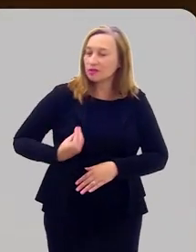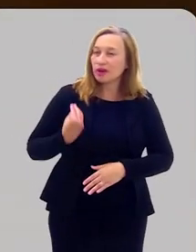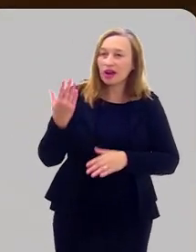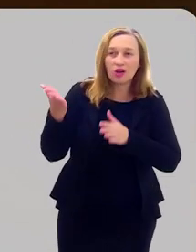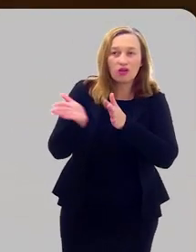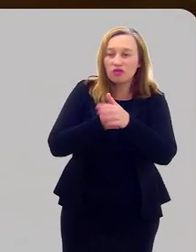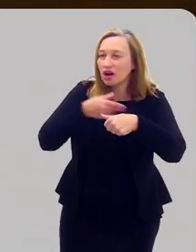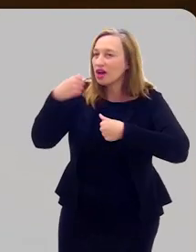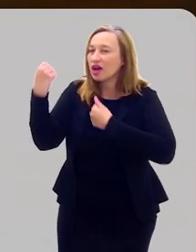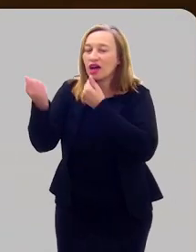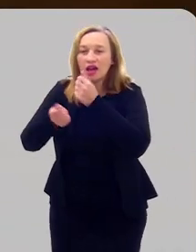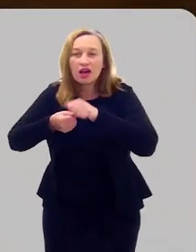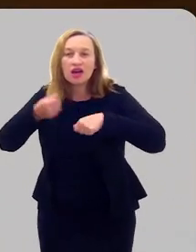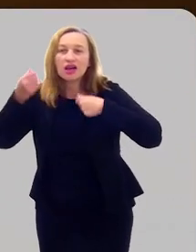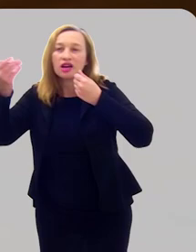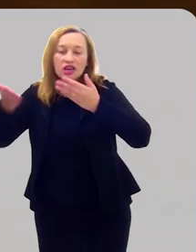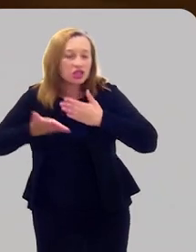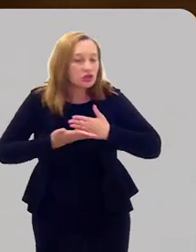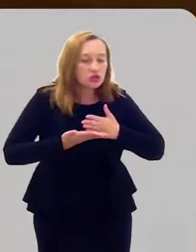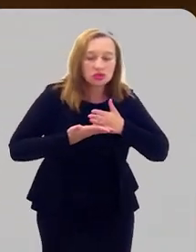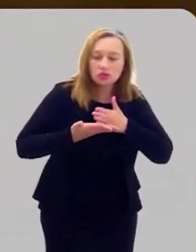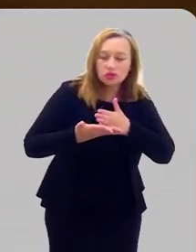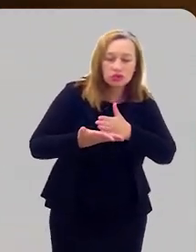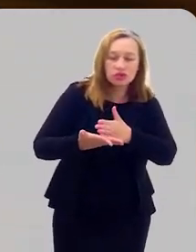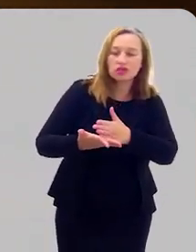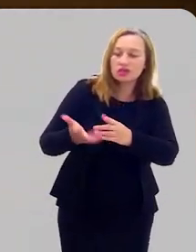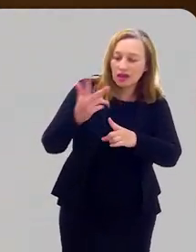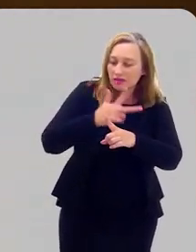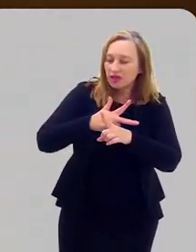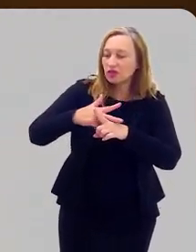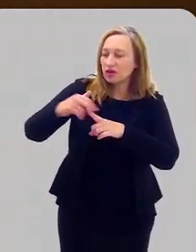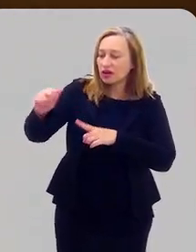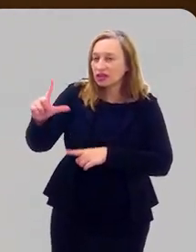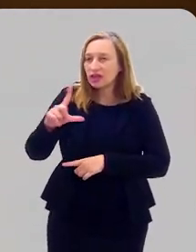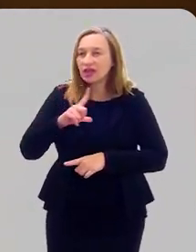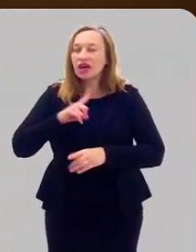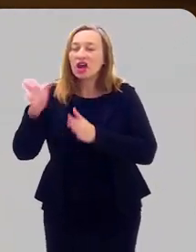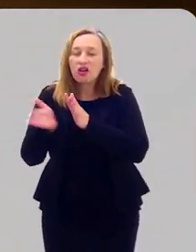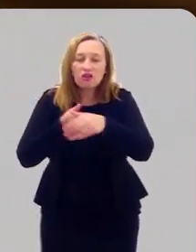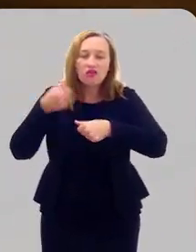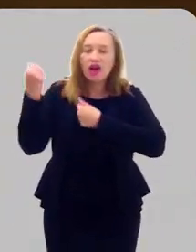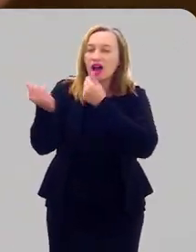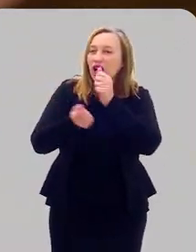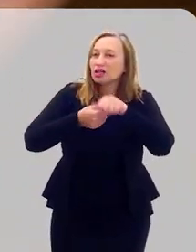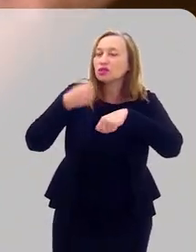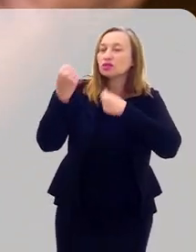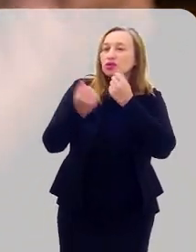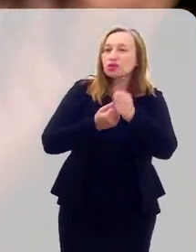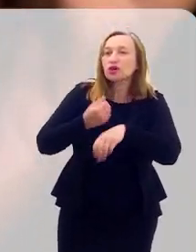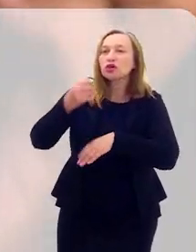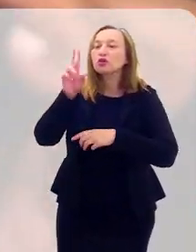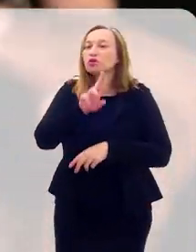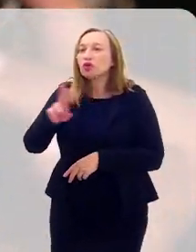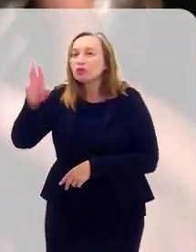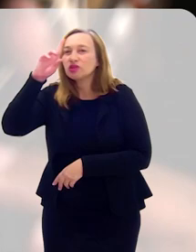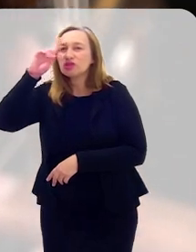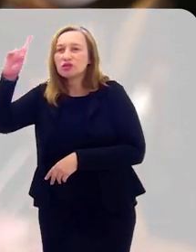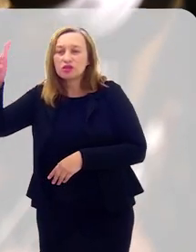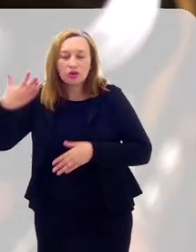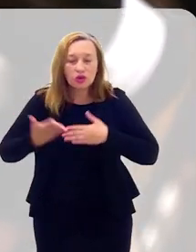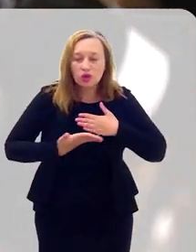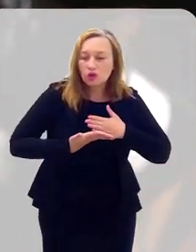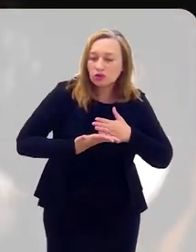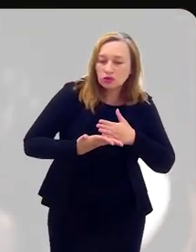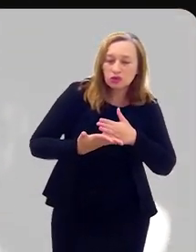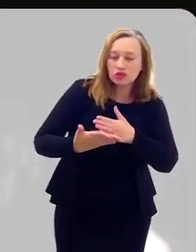é, que nos conduz a triunfar. Louvado seja o nome do Senhor, que nos conduz a